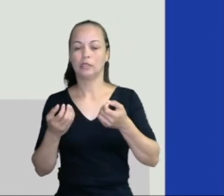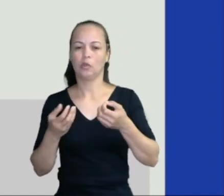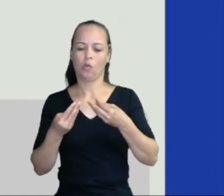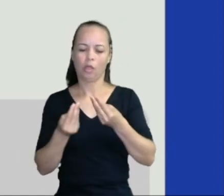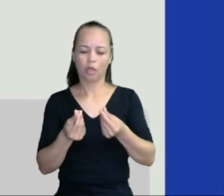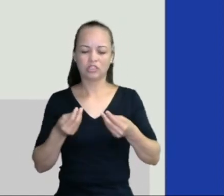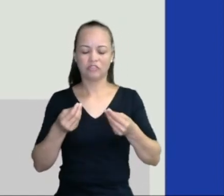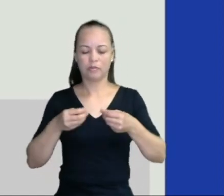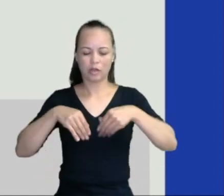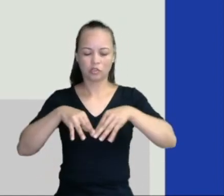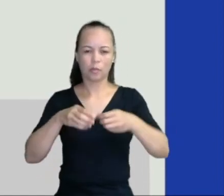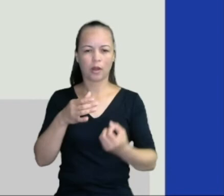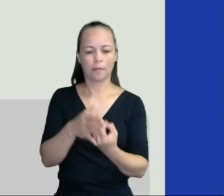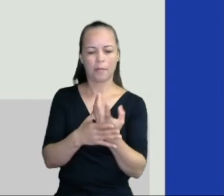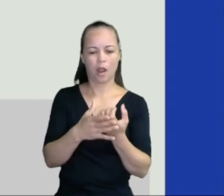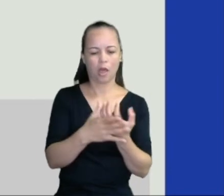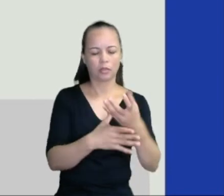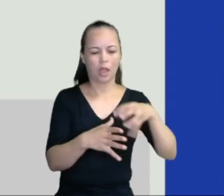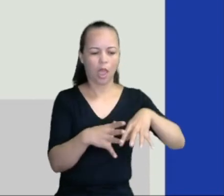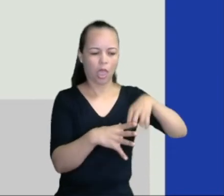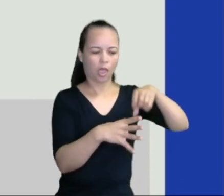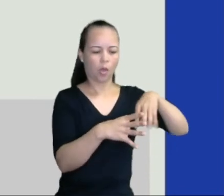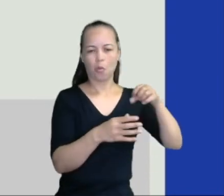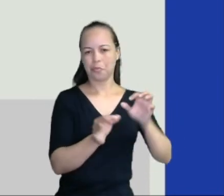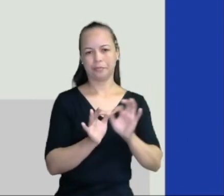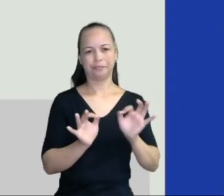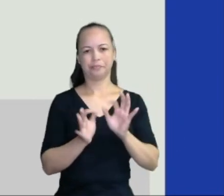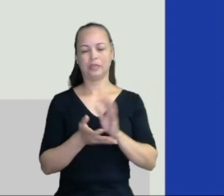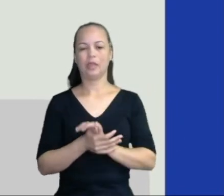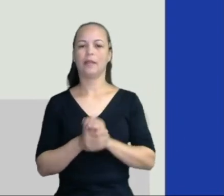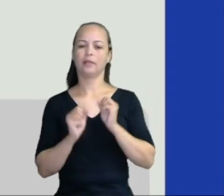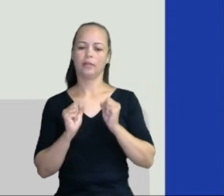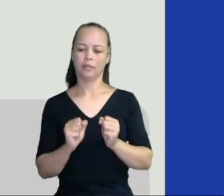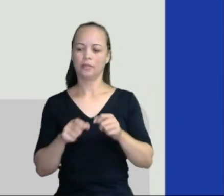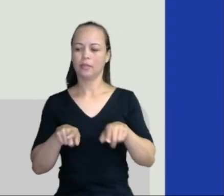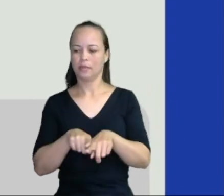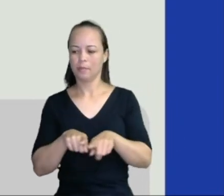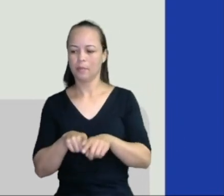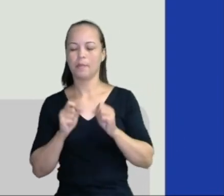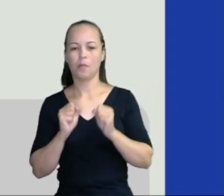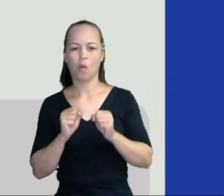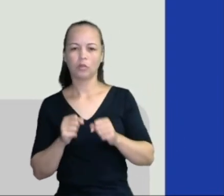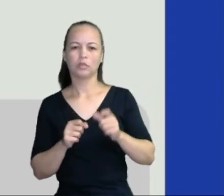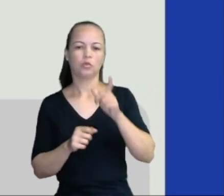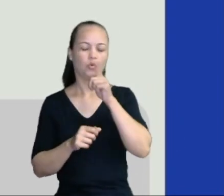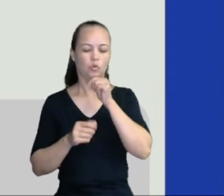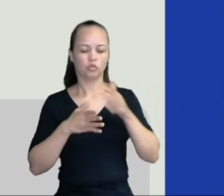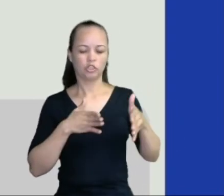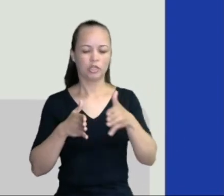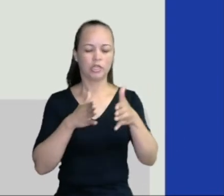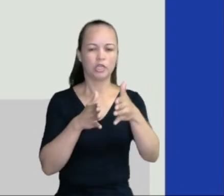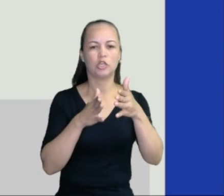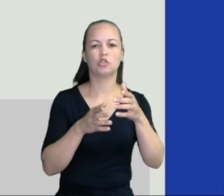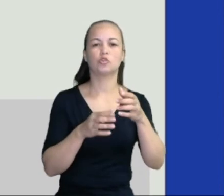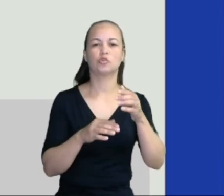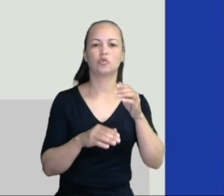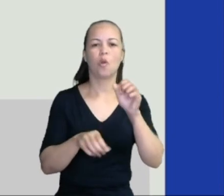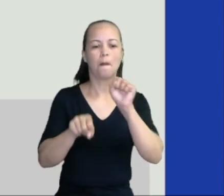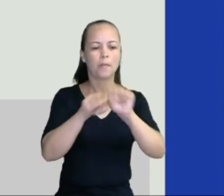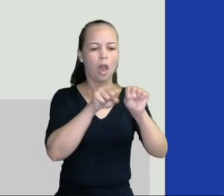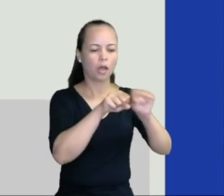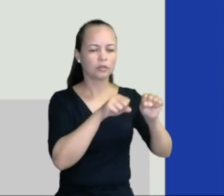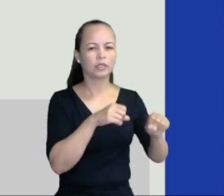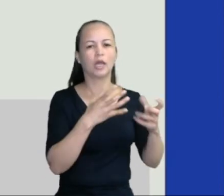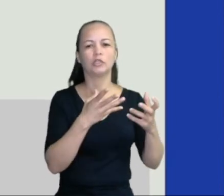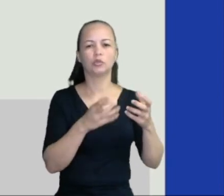para plantar, nem colher. E também pode contaminar os rios, tá? Desabrigando os peixes e matando ali os